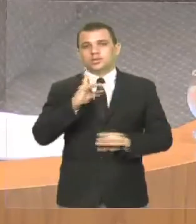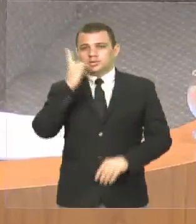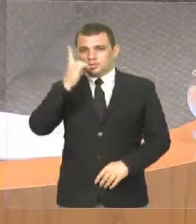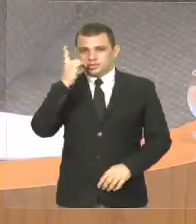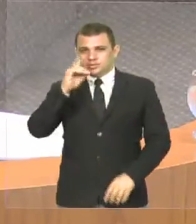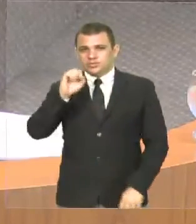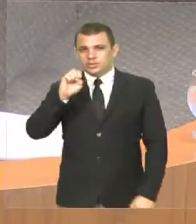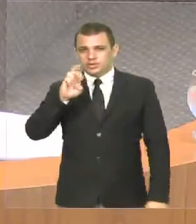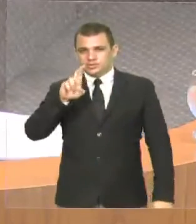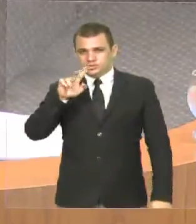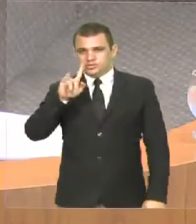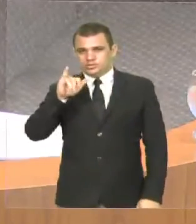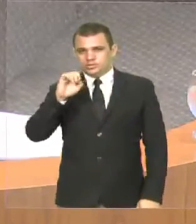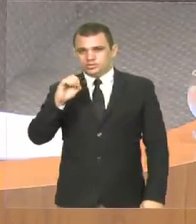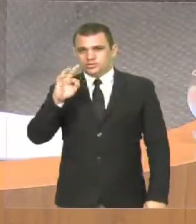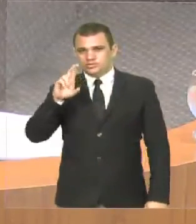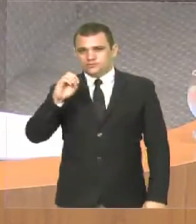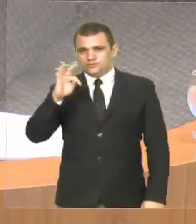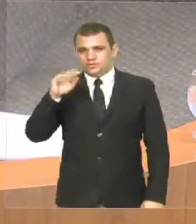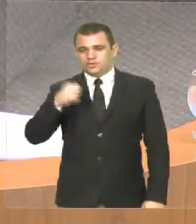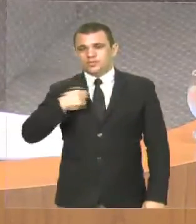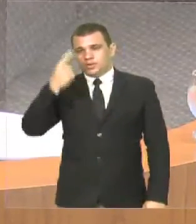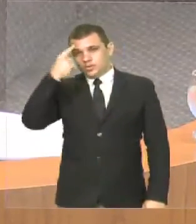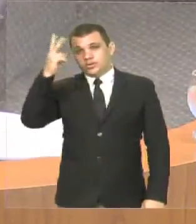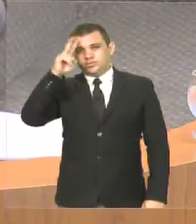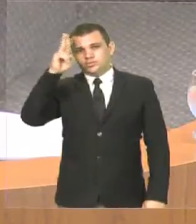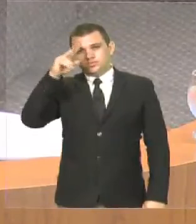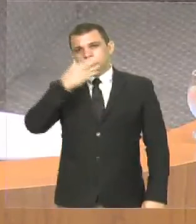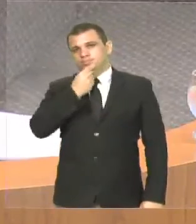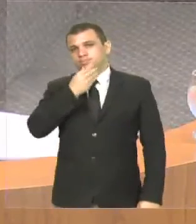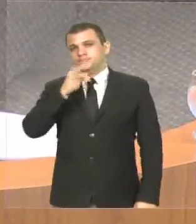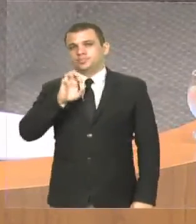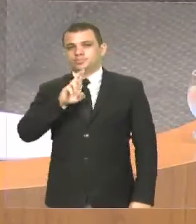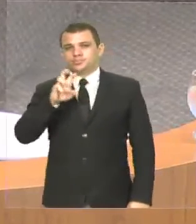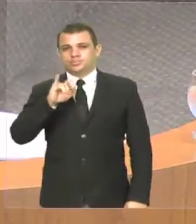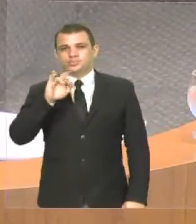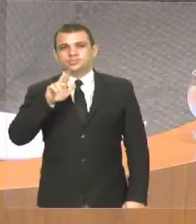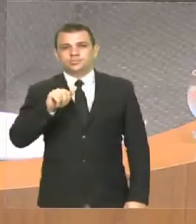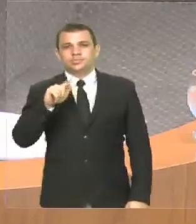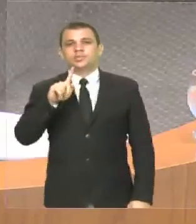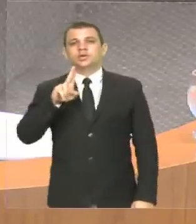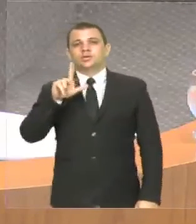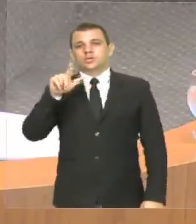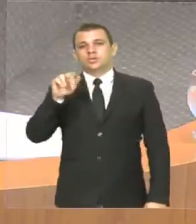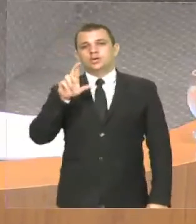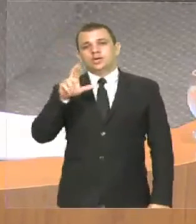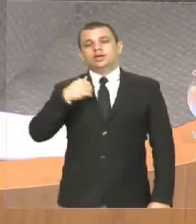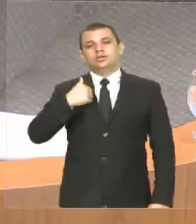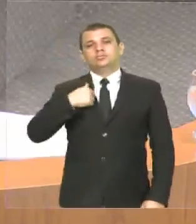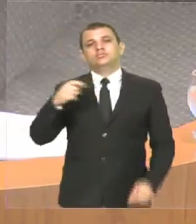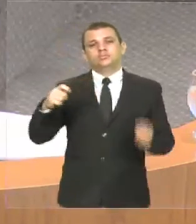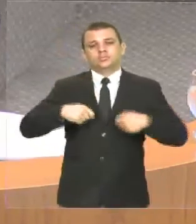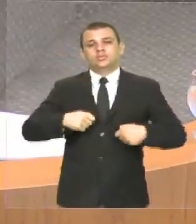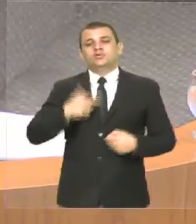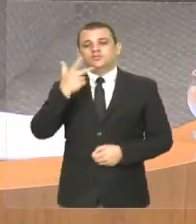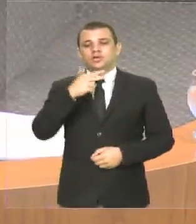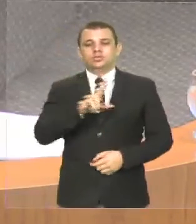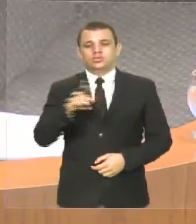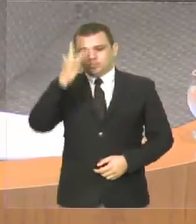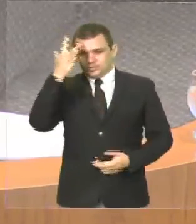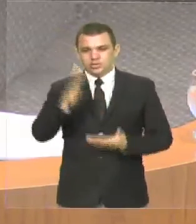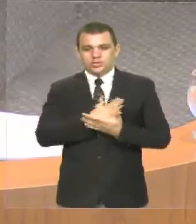quero dizer, lembrei aqui do Ferreira Goulart e tive a oportunidade de falar o número de vários escritores e literatos do nosso Maranhão que honraram as